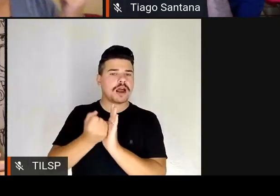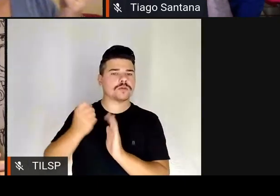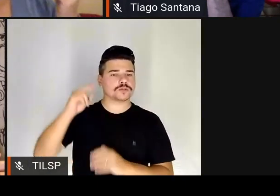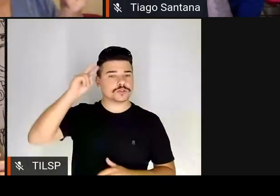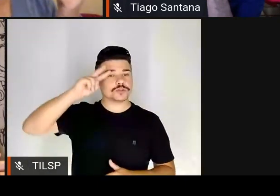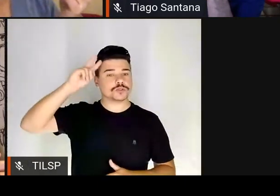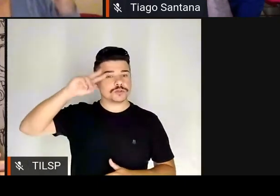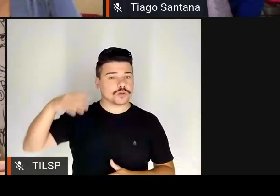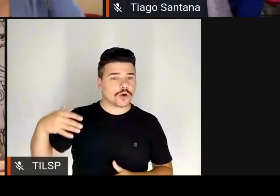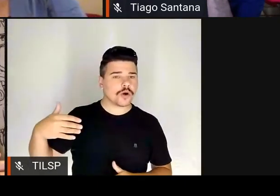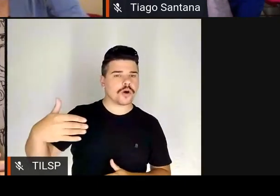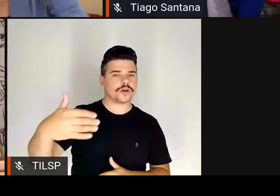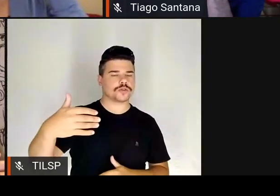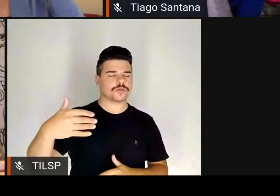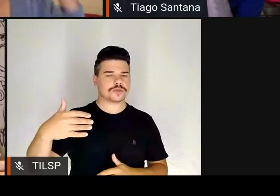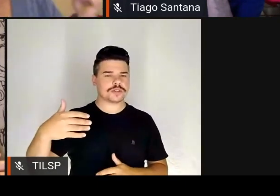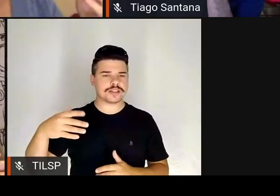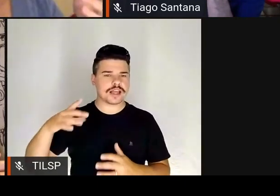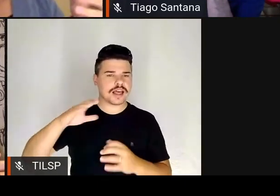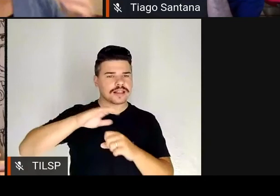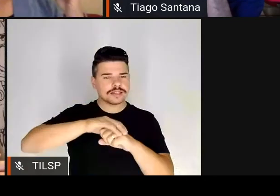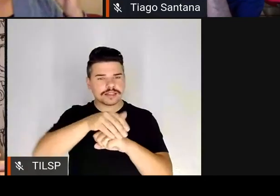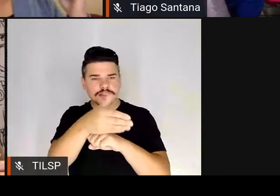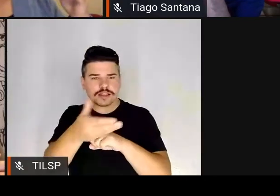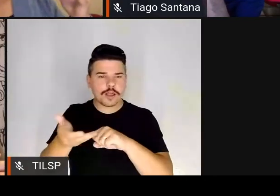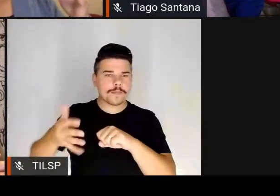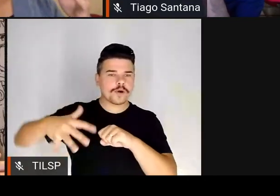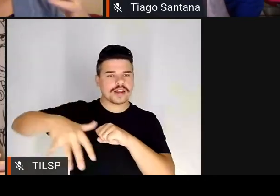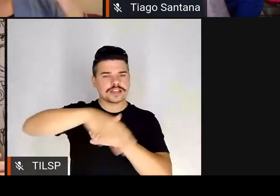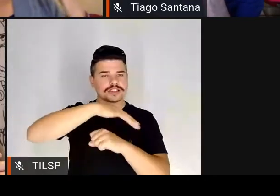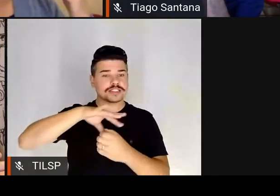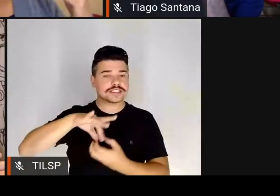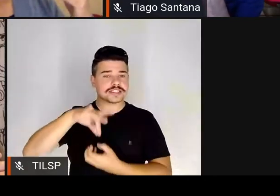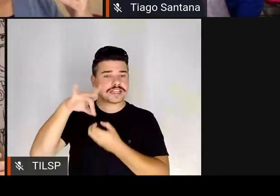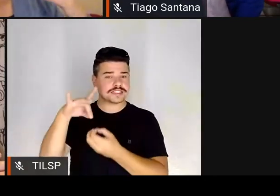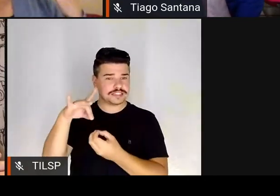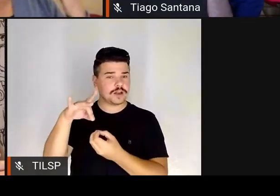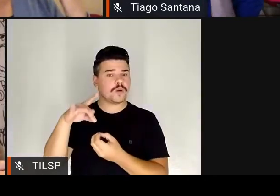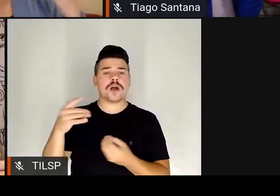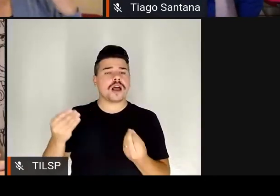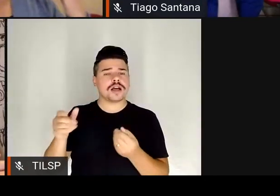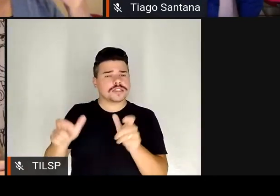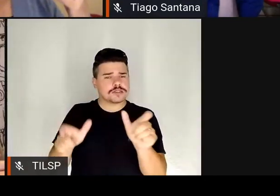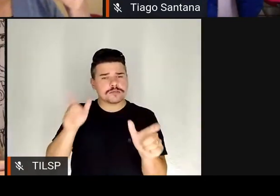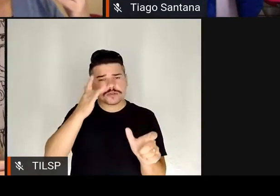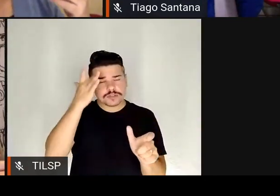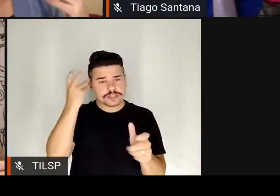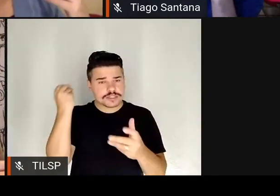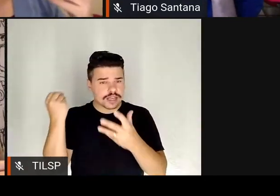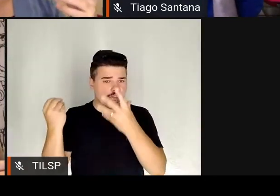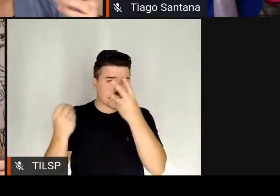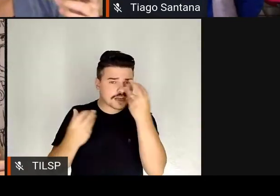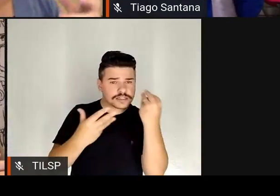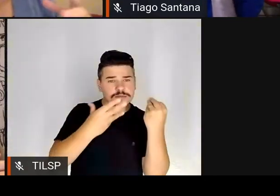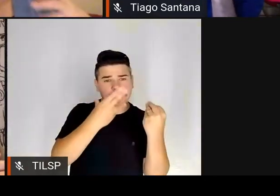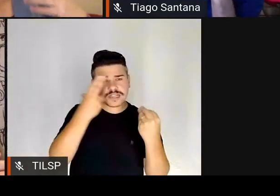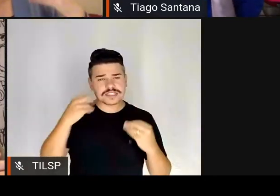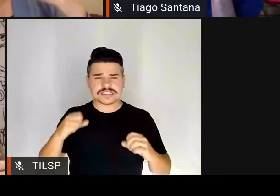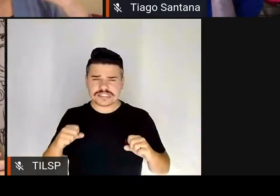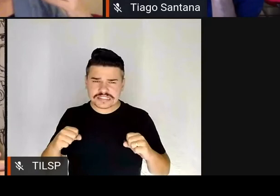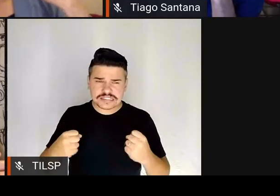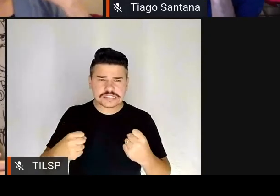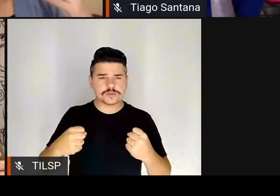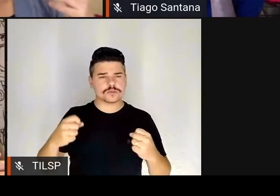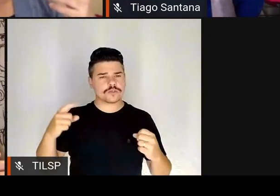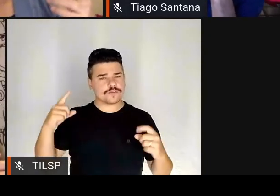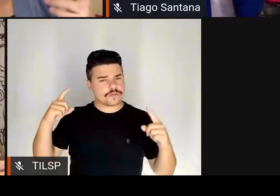né, de uma redemocratização que estava acontecendo, como as pessoas vão, vão se esquecendo, quanto que custou isso,